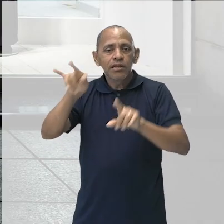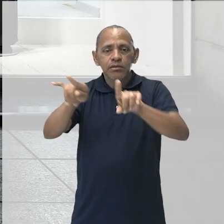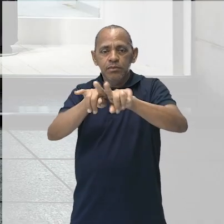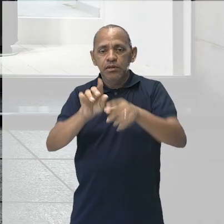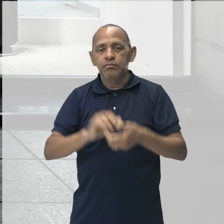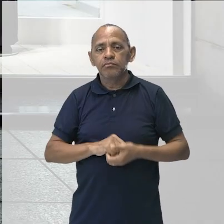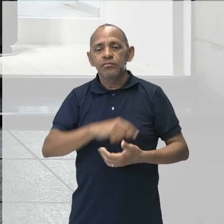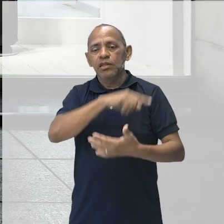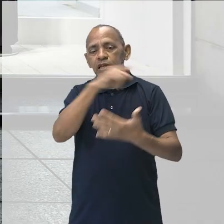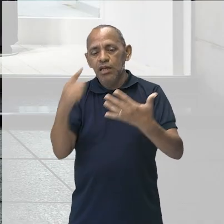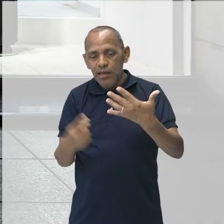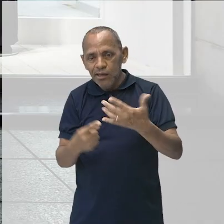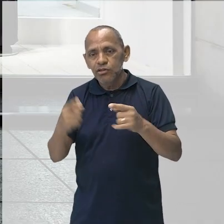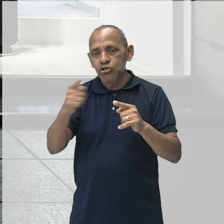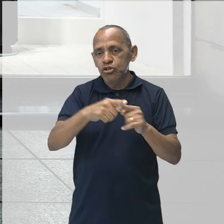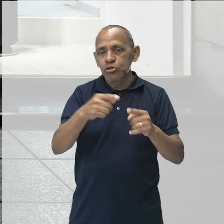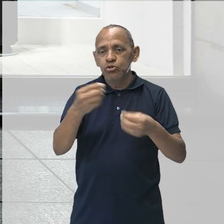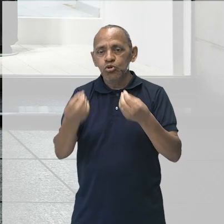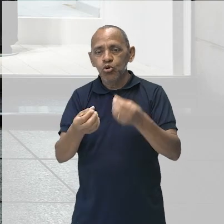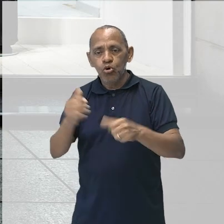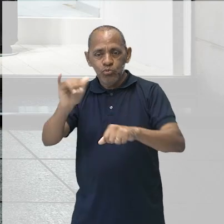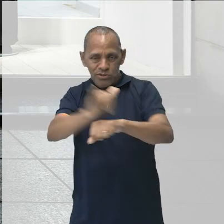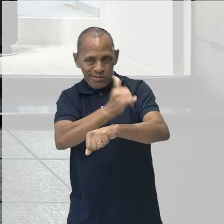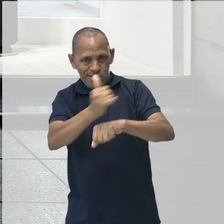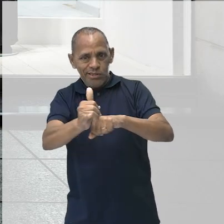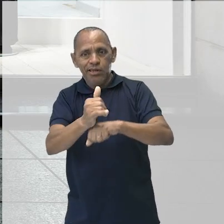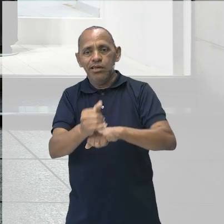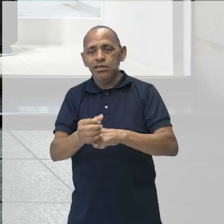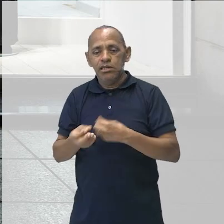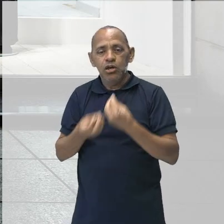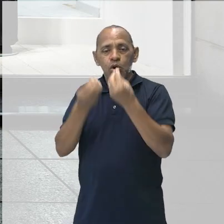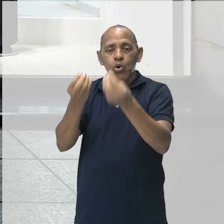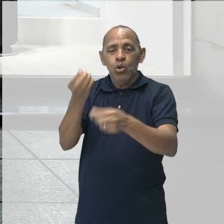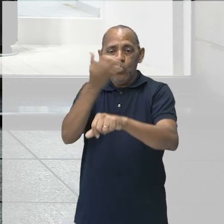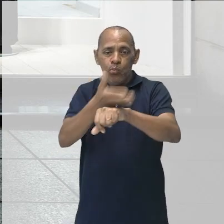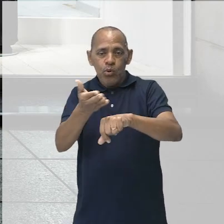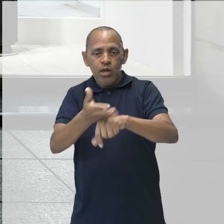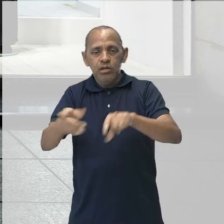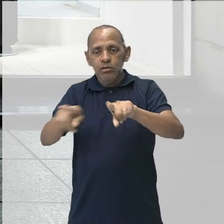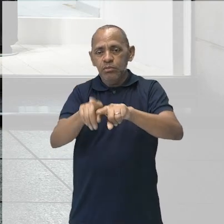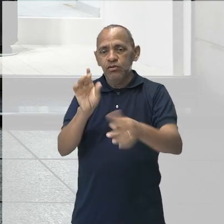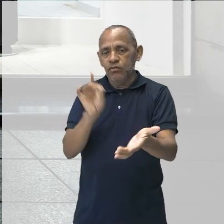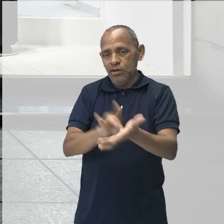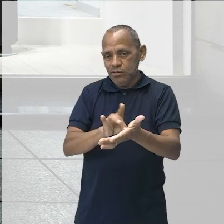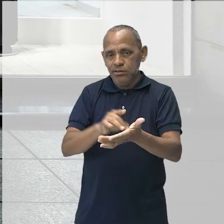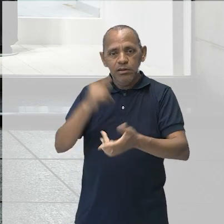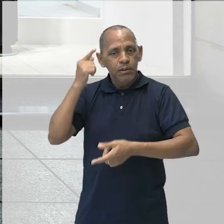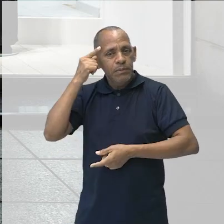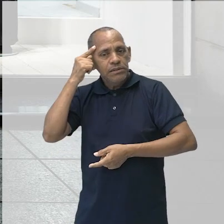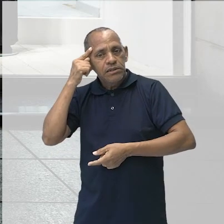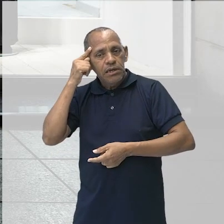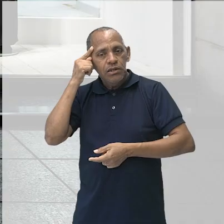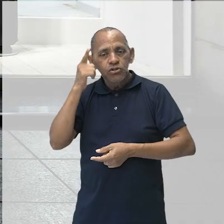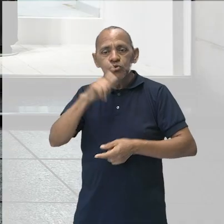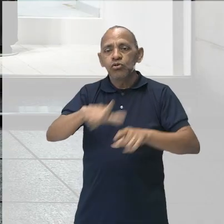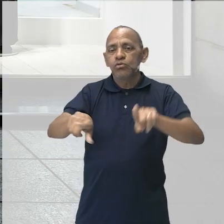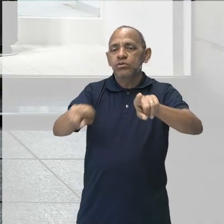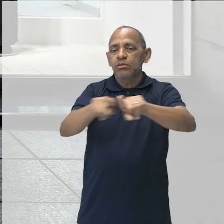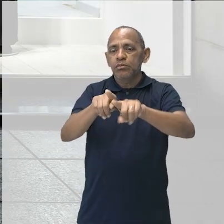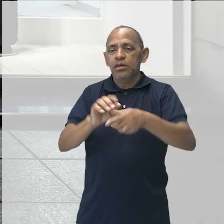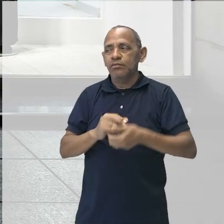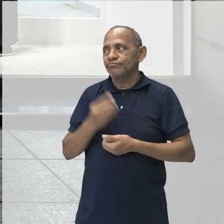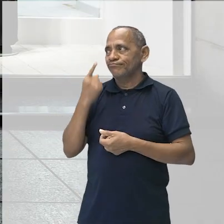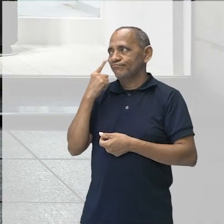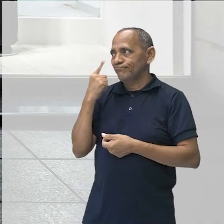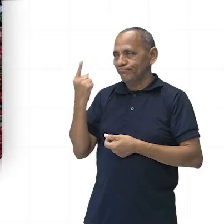desperdício. Então, essa é uma forma de colocar o repensar em prática, bem como repensar desperdício